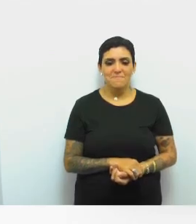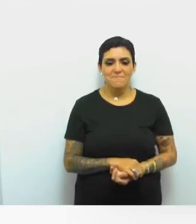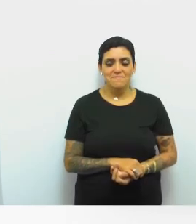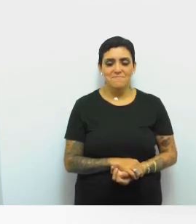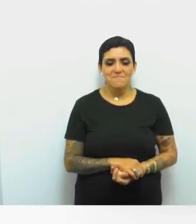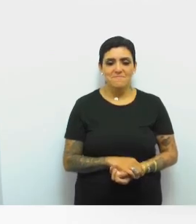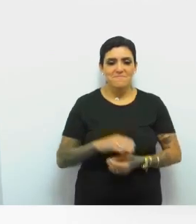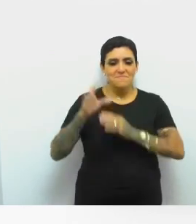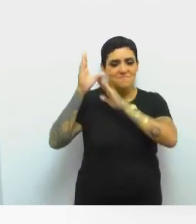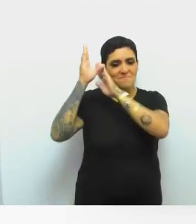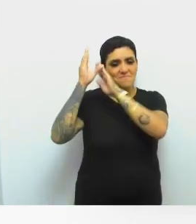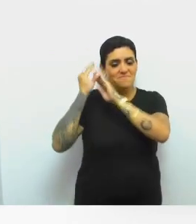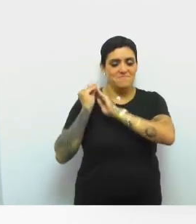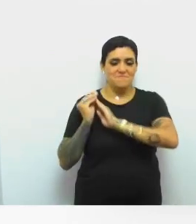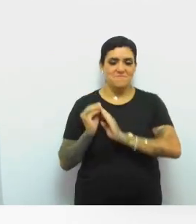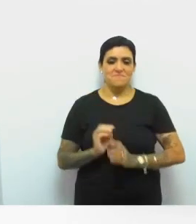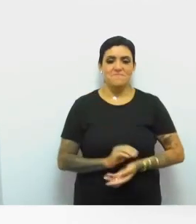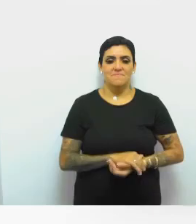Chapinha.